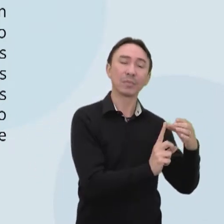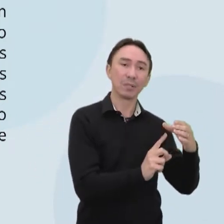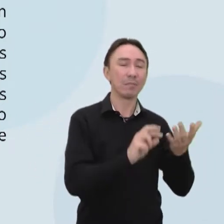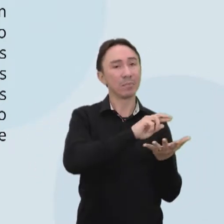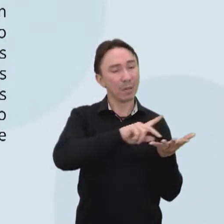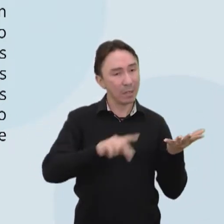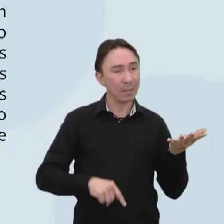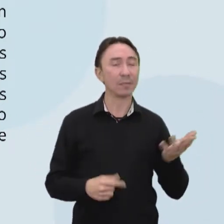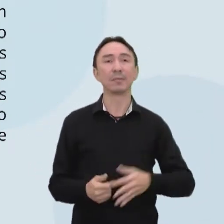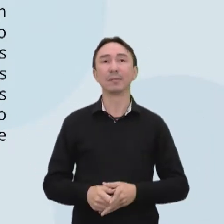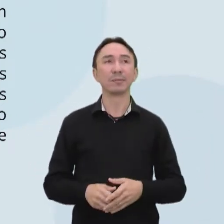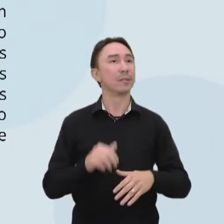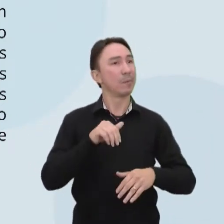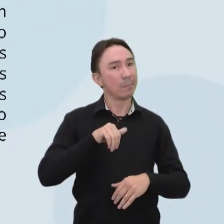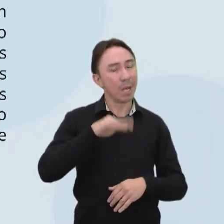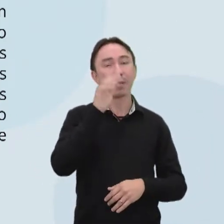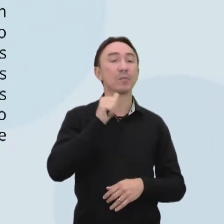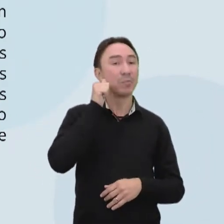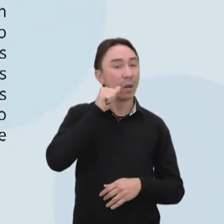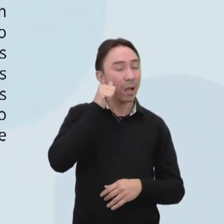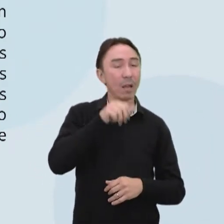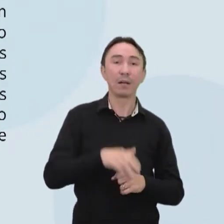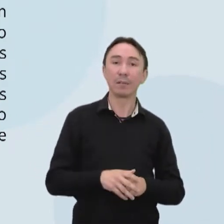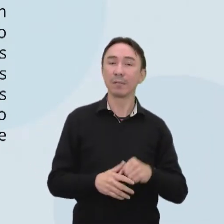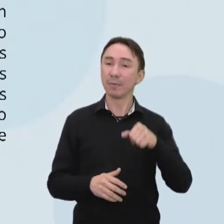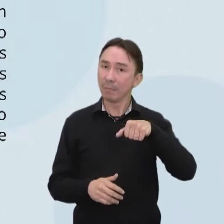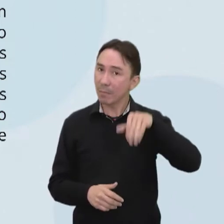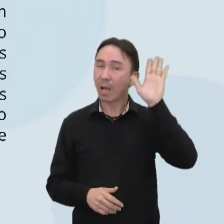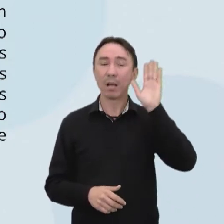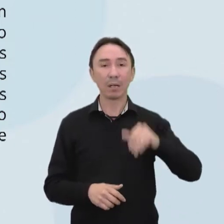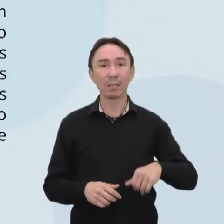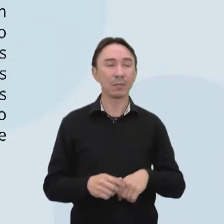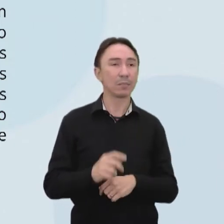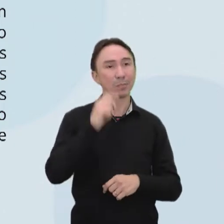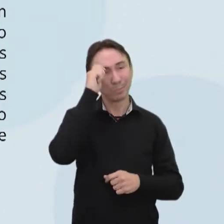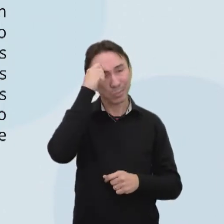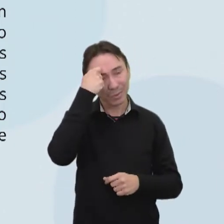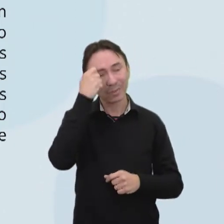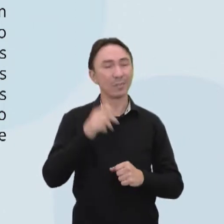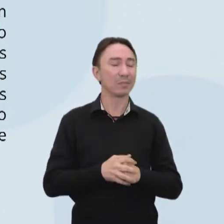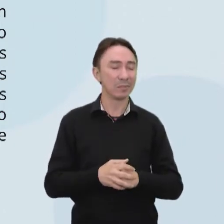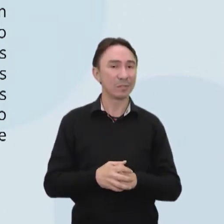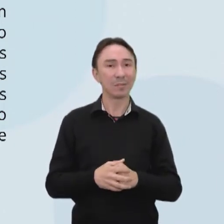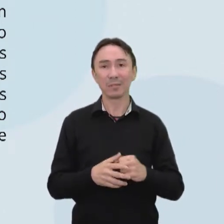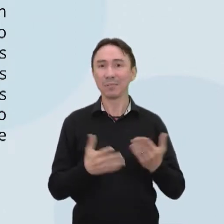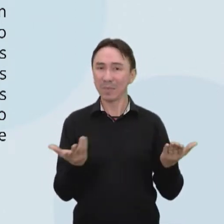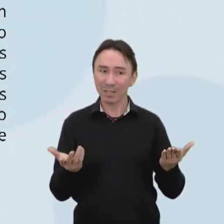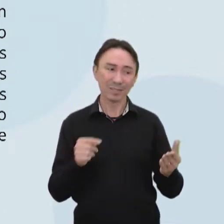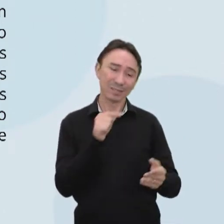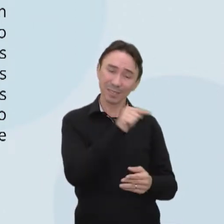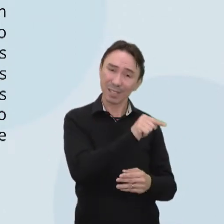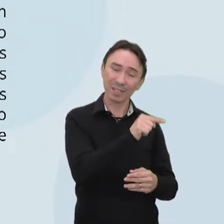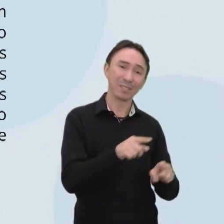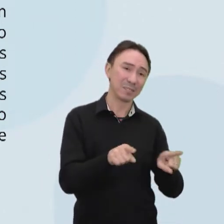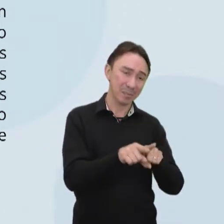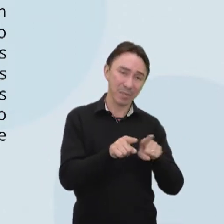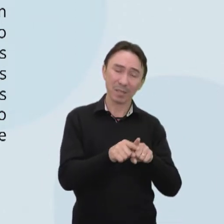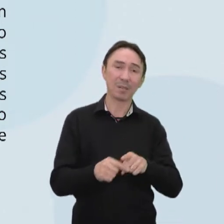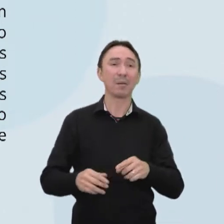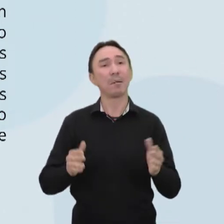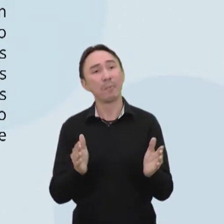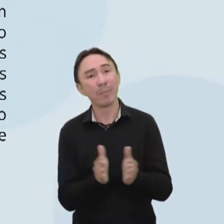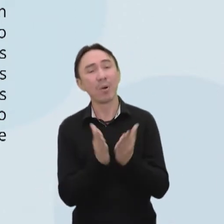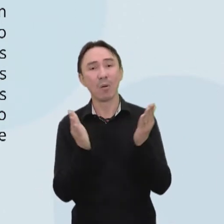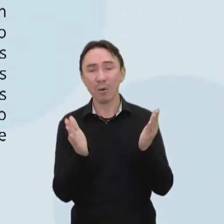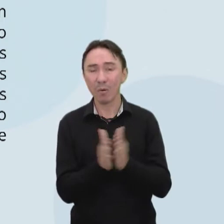mais pessoas não brancas, mais pessoas de classes sociais distintas, mas há um longo caminho pela frente.